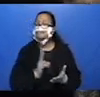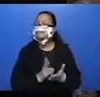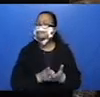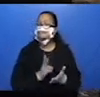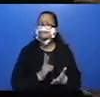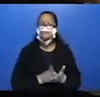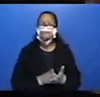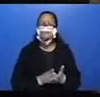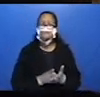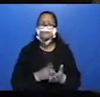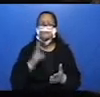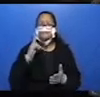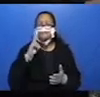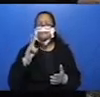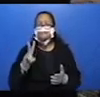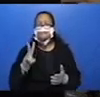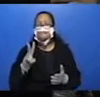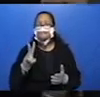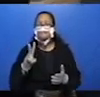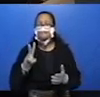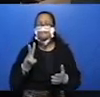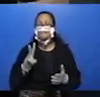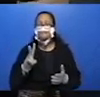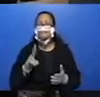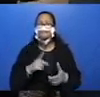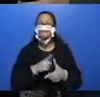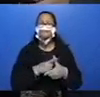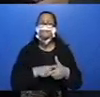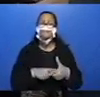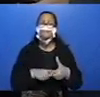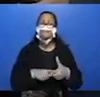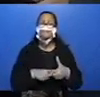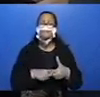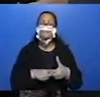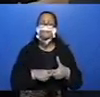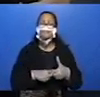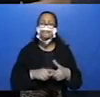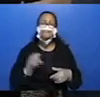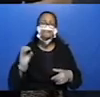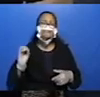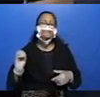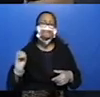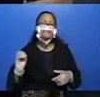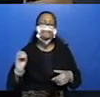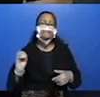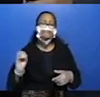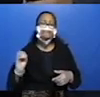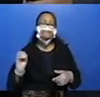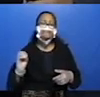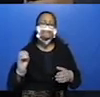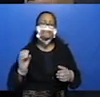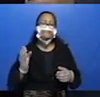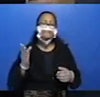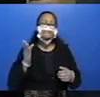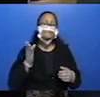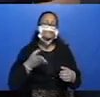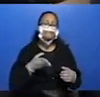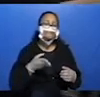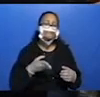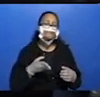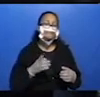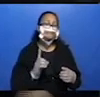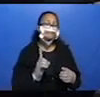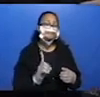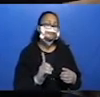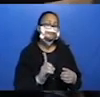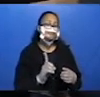o 10, 100, 1.000, tá? Quantos zeros tem aqui? 1. Quantos zeros eu vou cortar? 1.